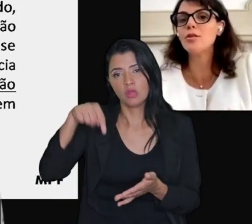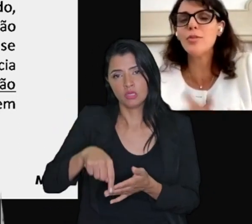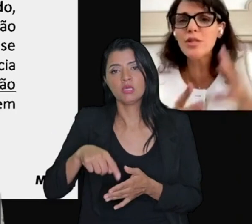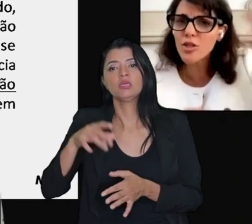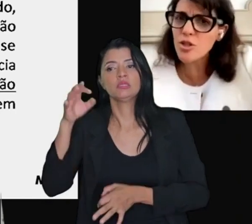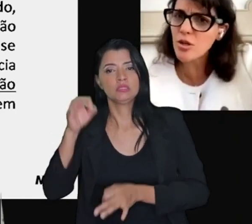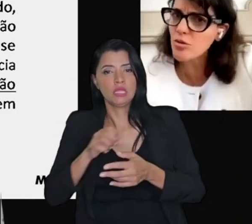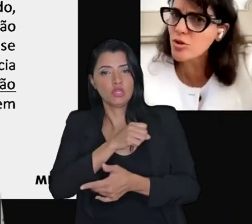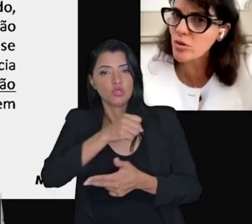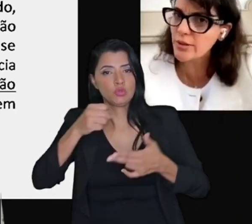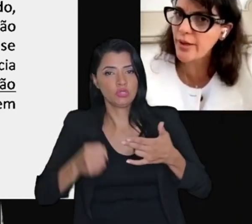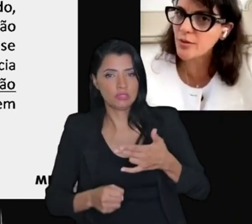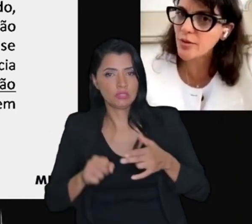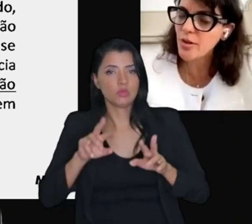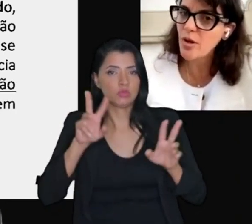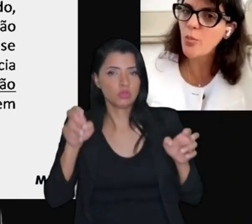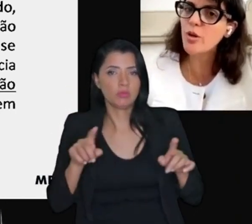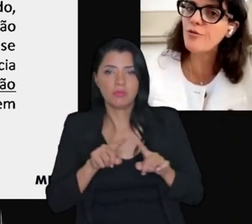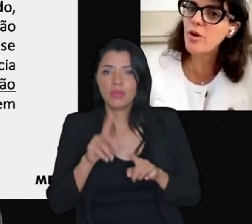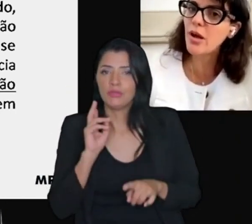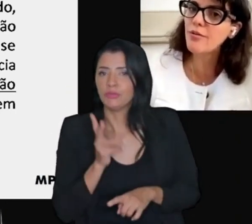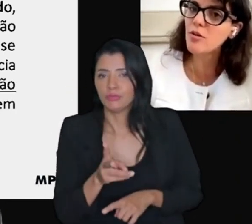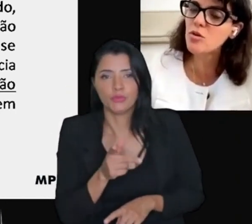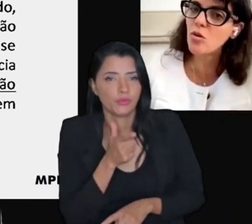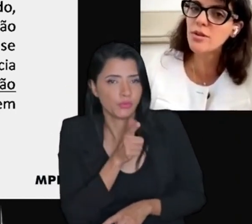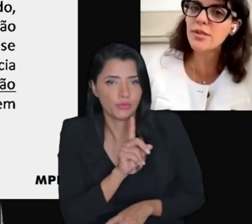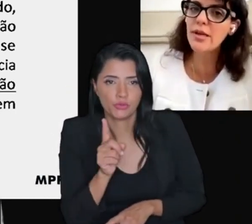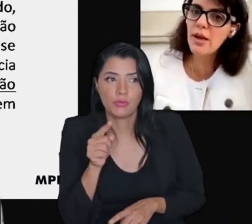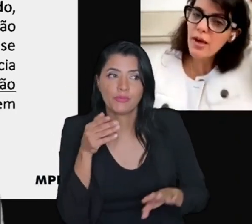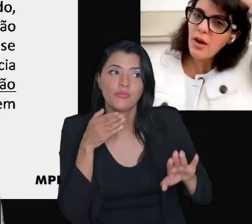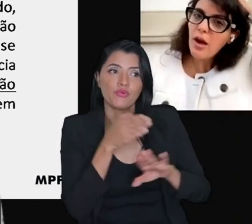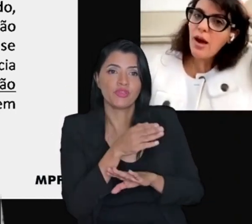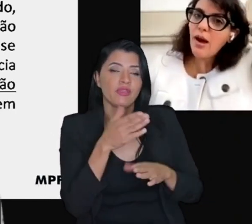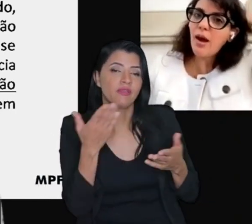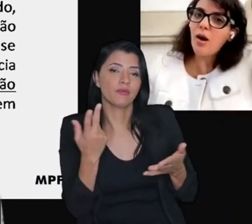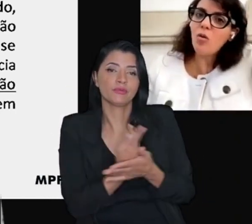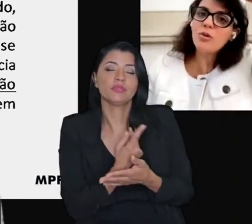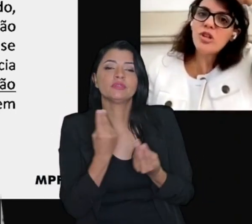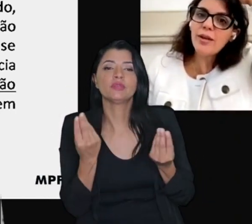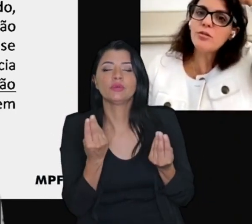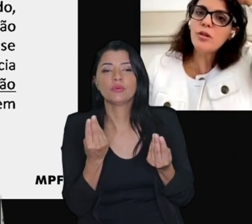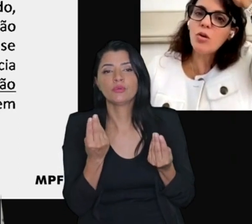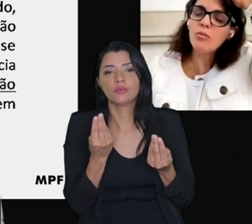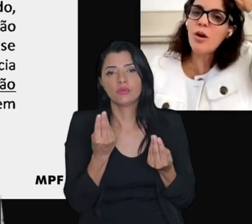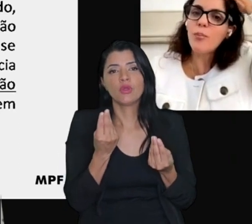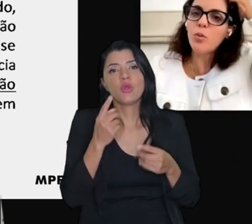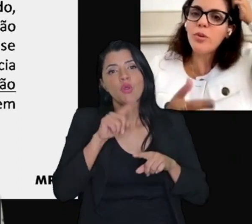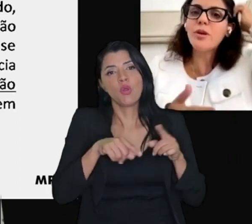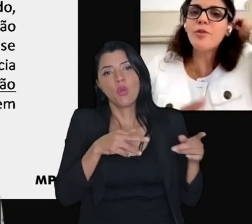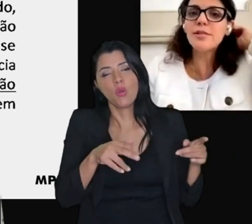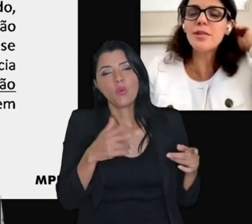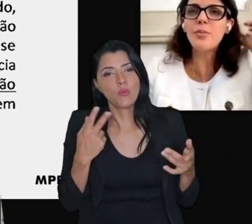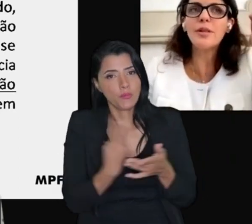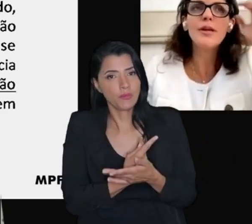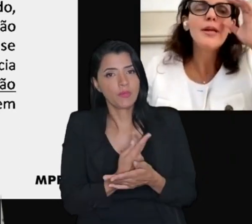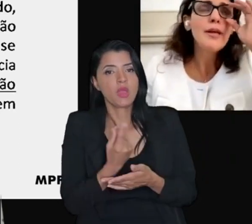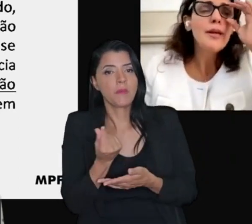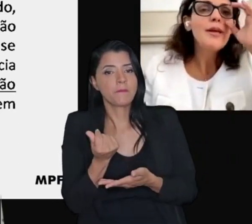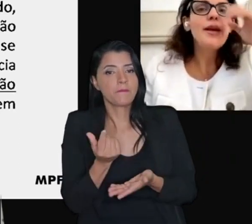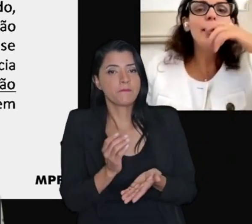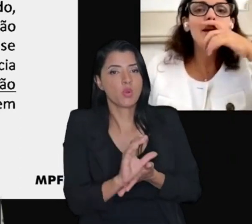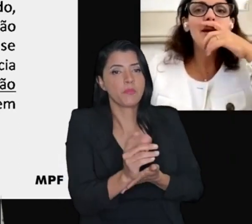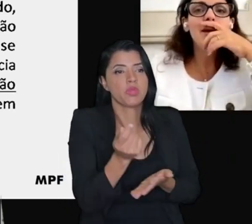sobre o caso. Mas a Argentina continua tendo, porque foi lá, afinal de contas, que o objeto a propina foi recebida.